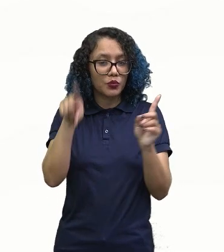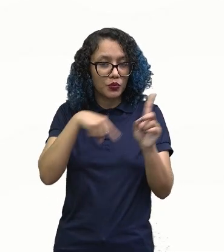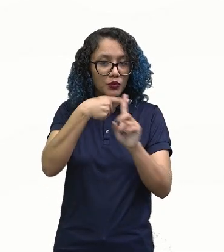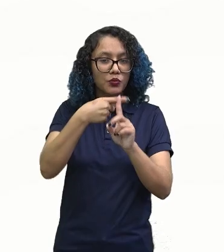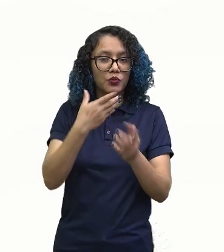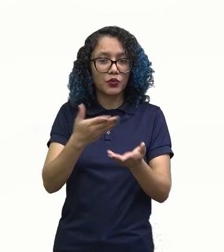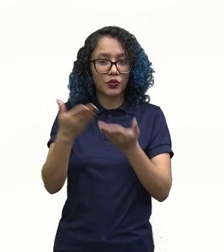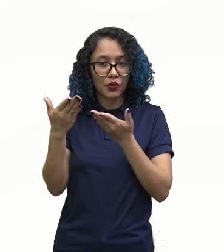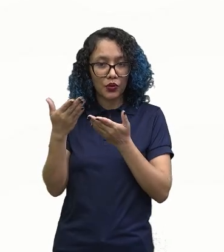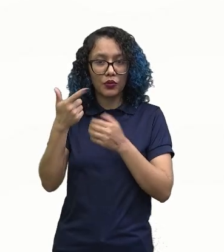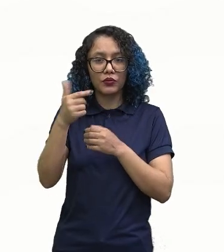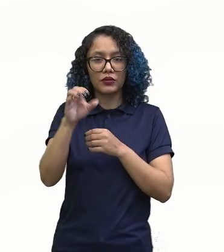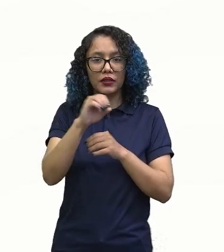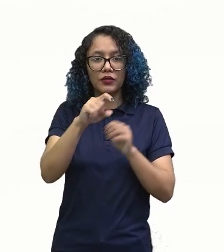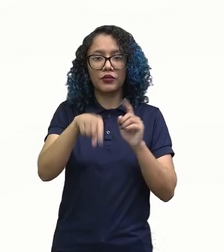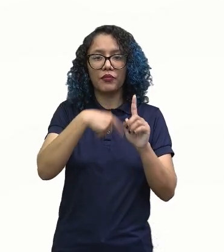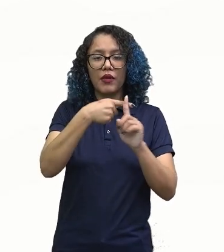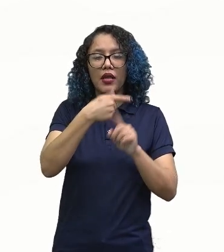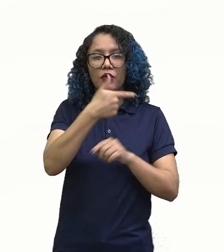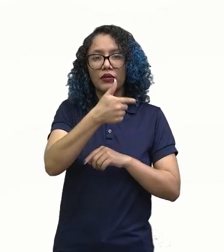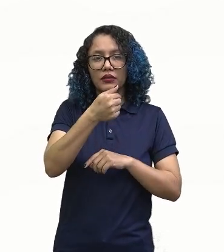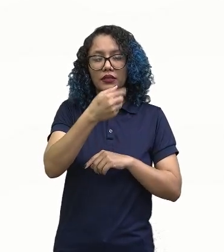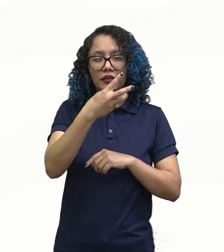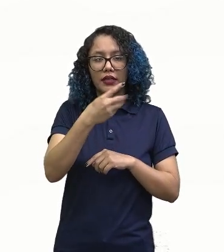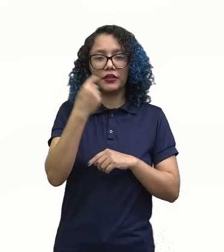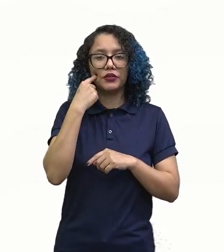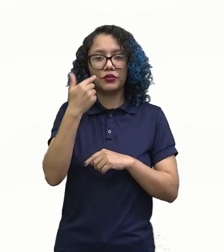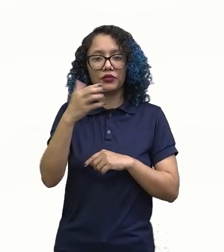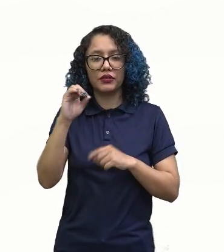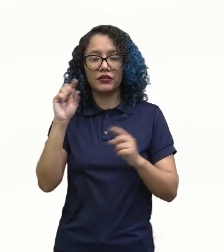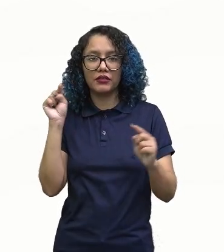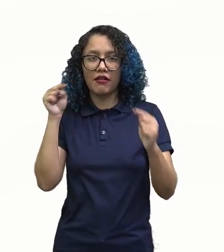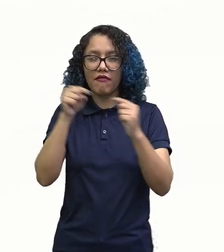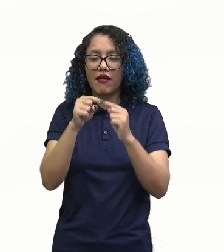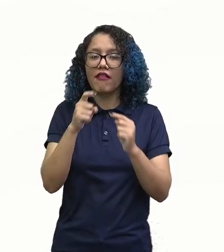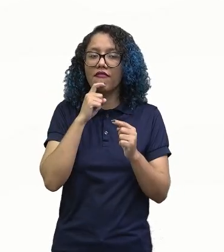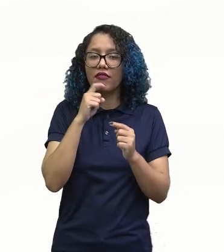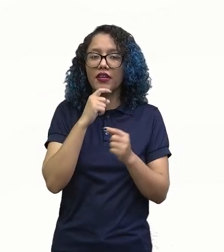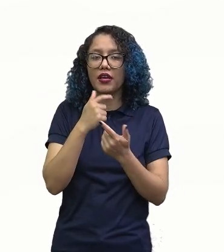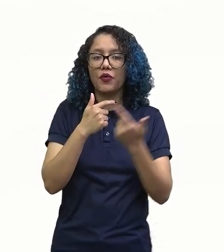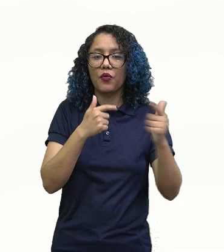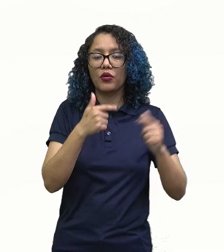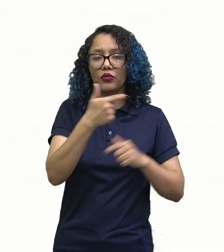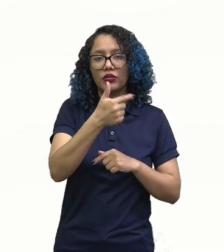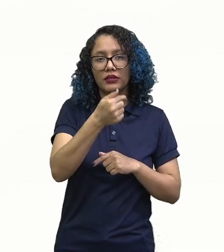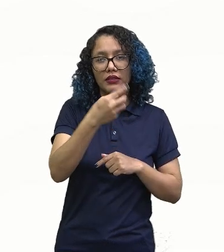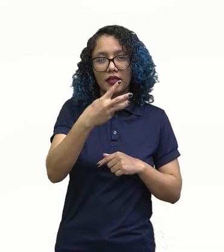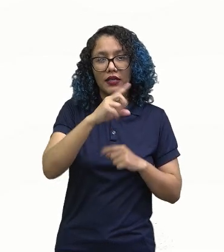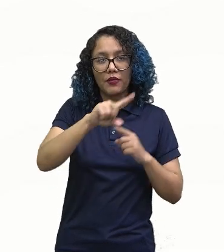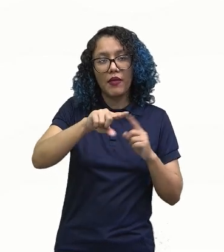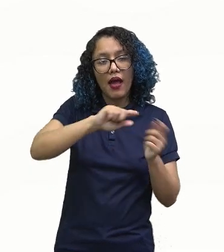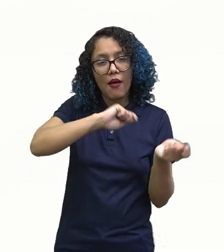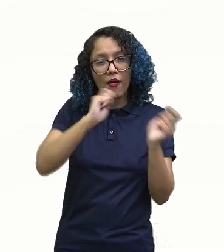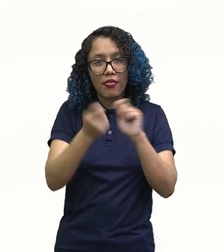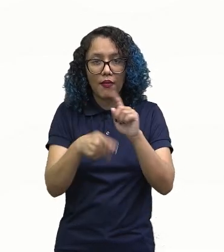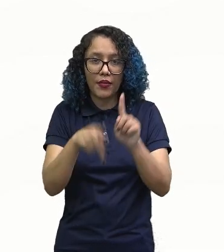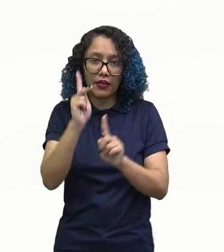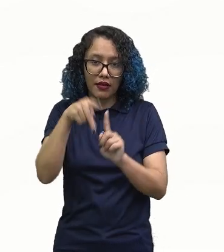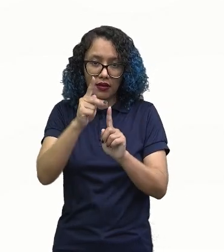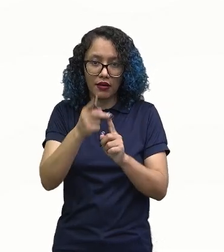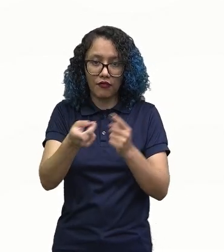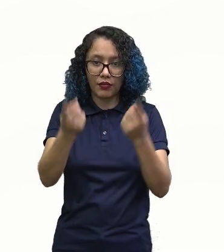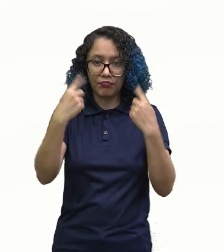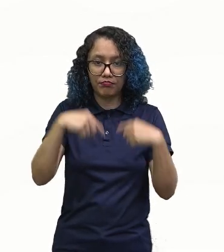mais 273, 200 é a temperatura da fonte fria, mais 273 para transformar em Kelvin. Aqui